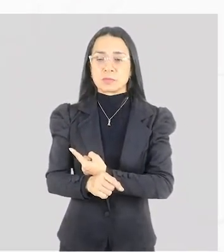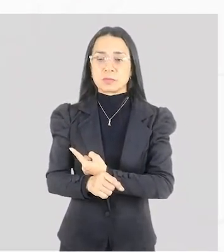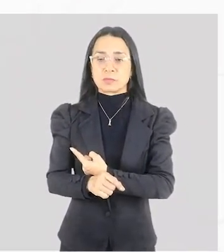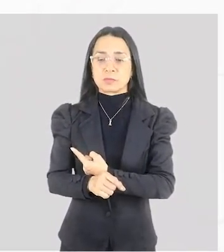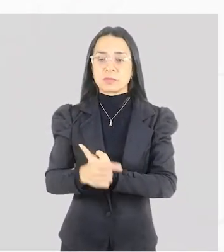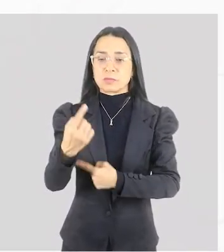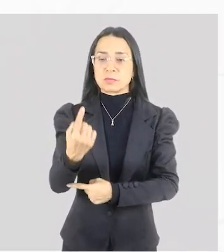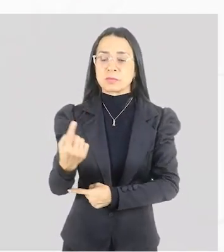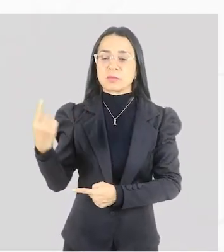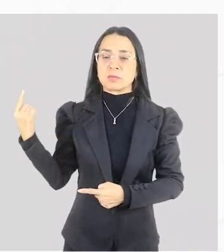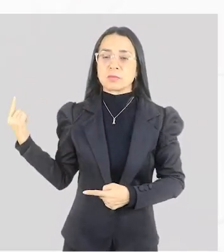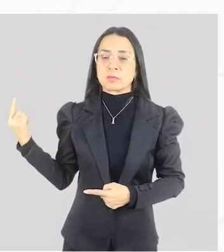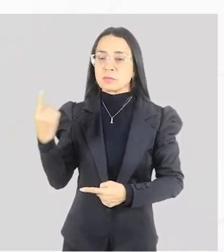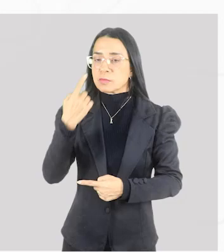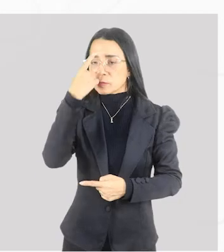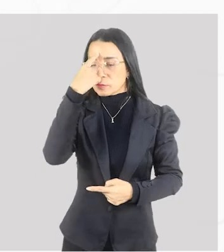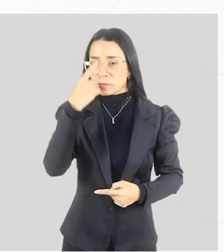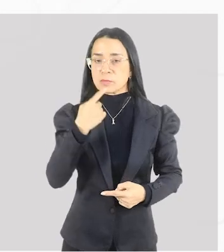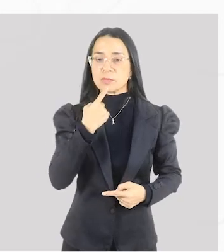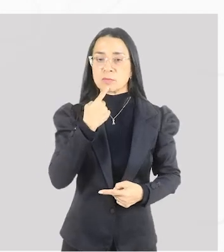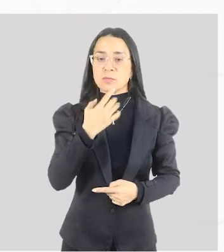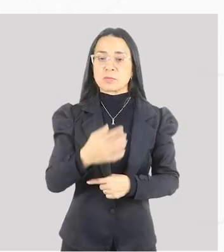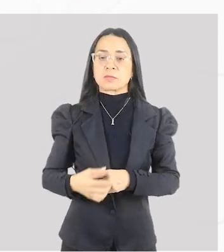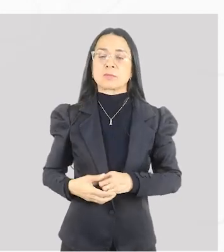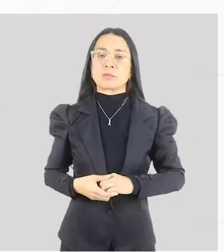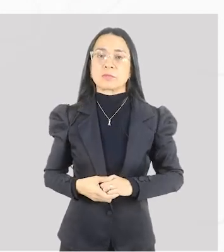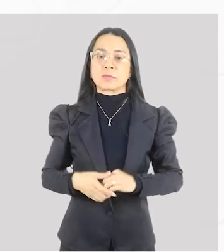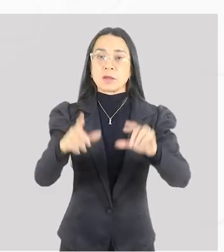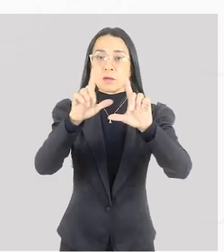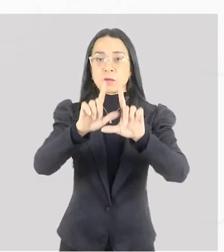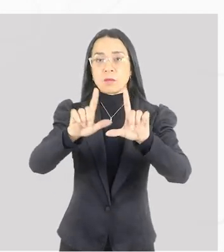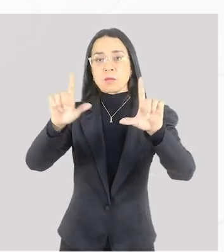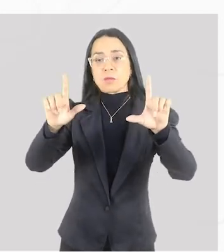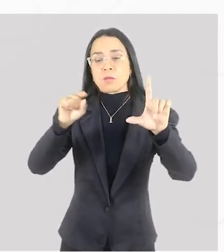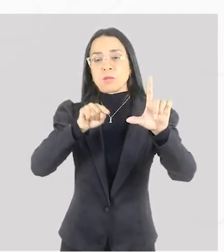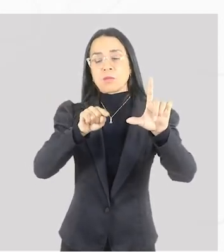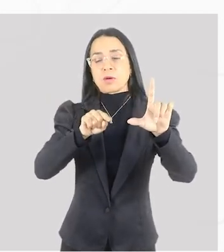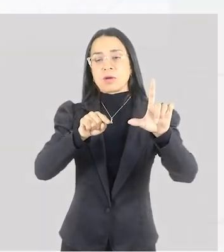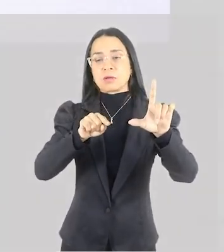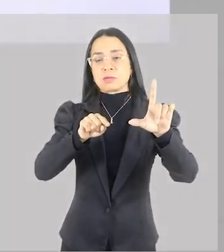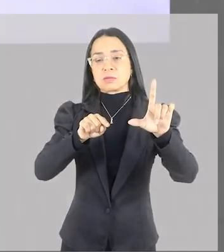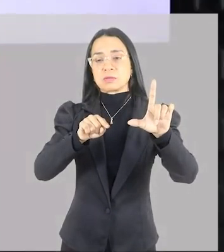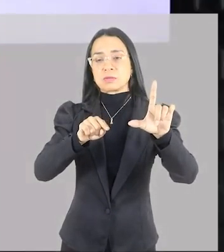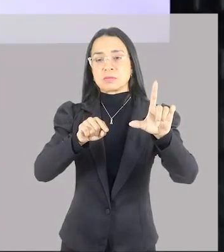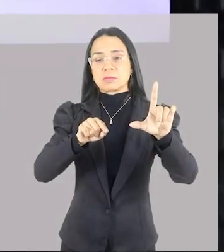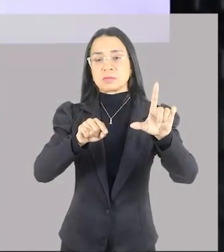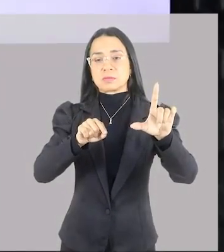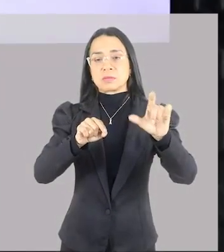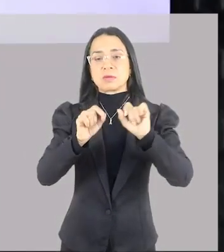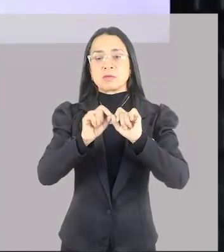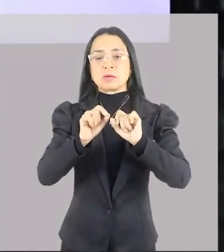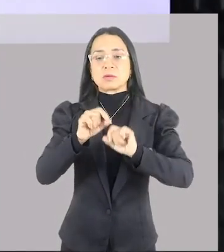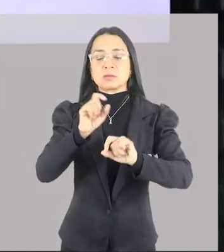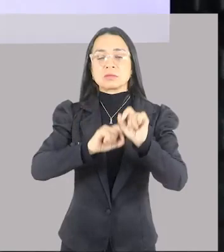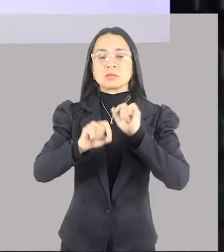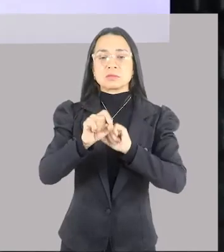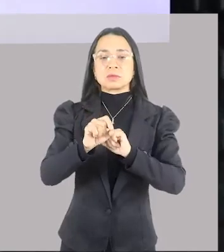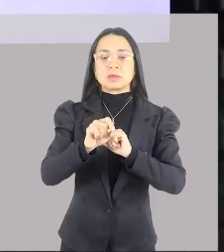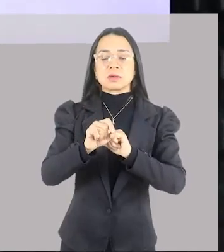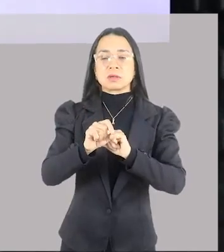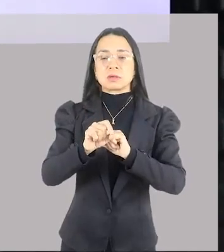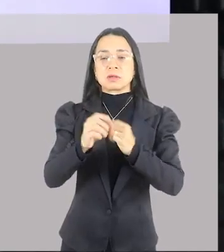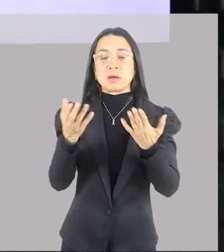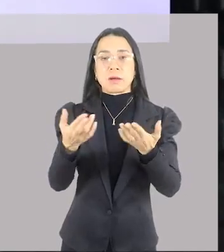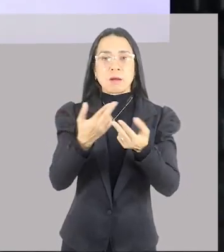uma referência de um quadro, né, de Magritte, que ele faz algo